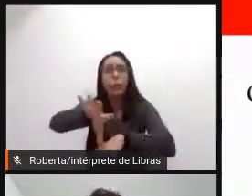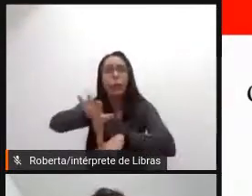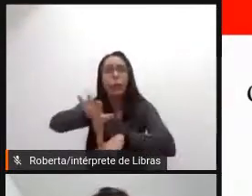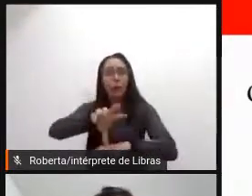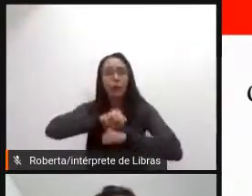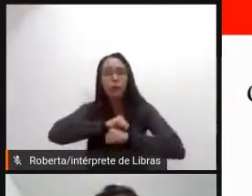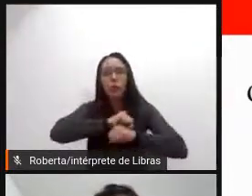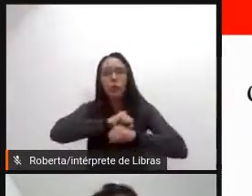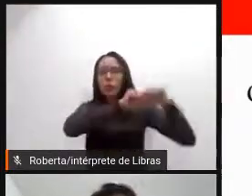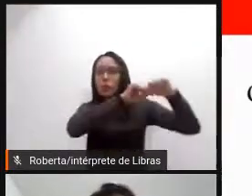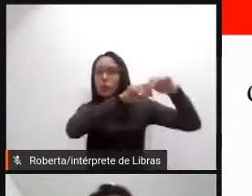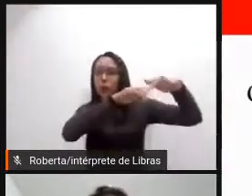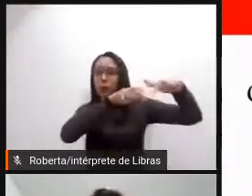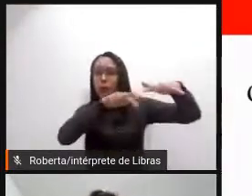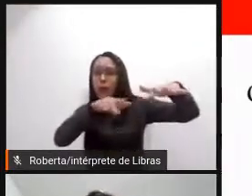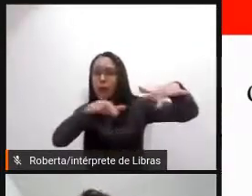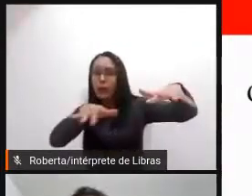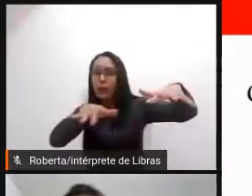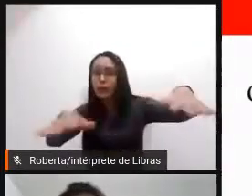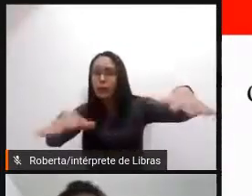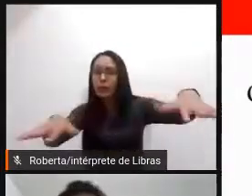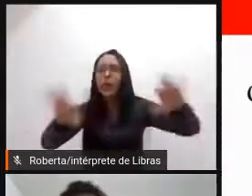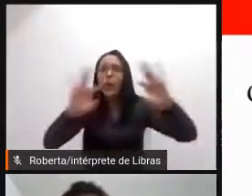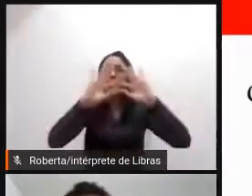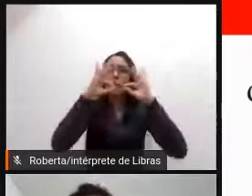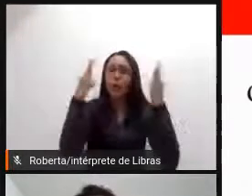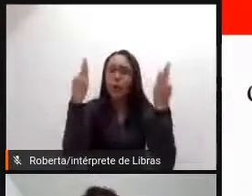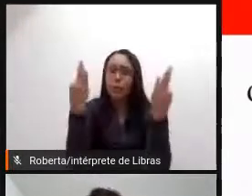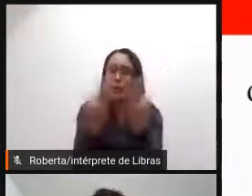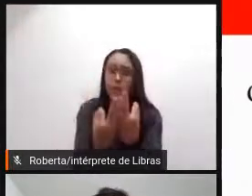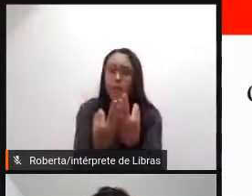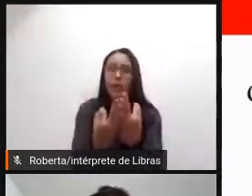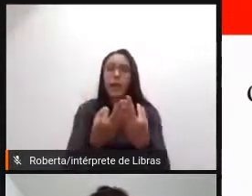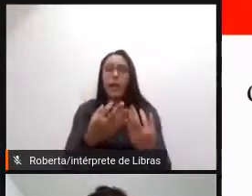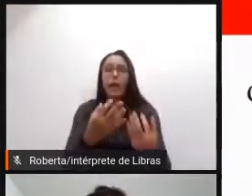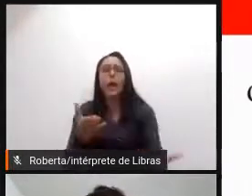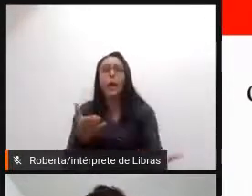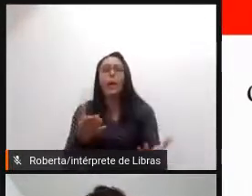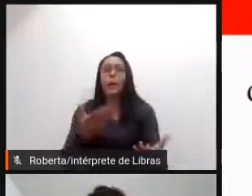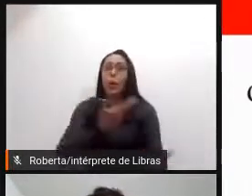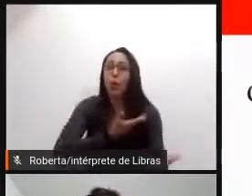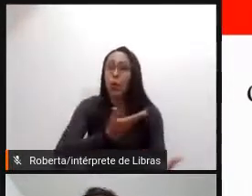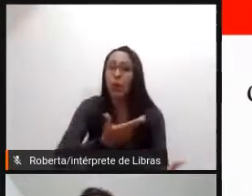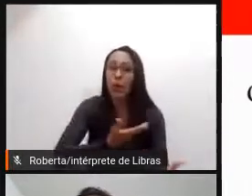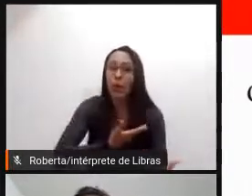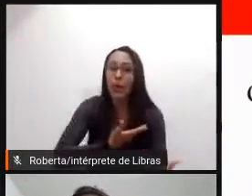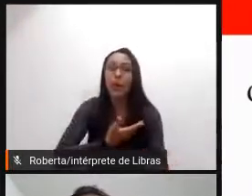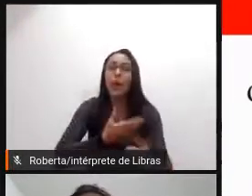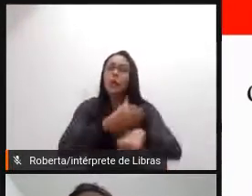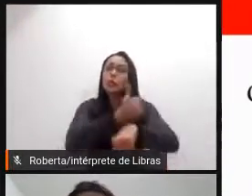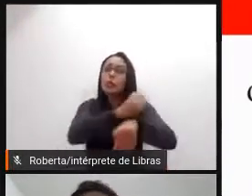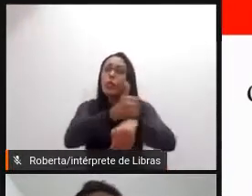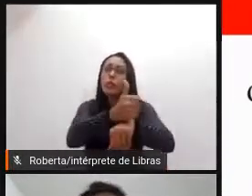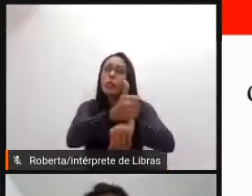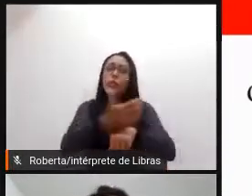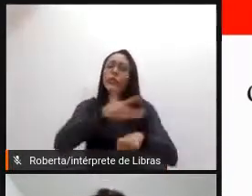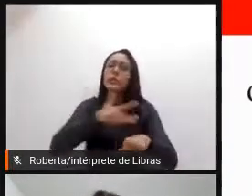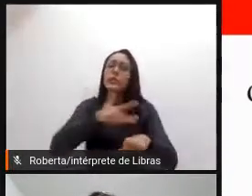para os seus familiares, para os seus colegas e para os outros profissionais de saúde. Por exemplo, quando alguém está doente, a gente gosta